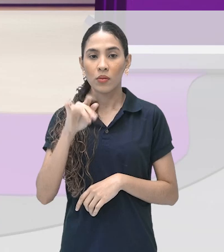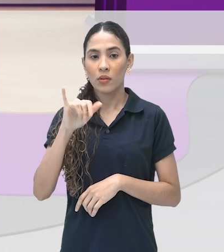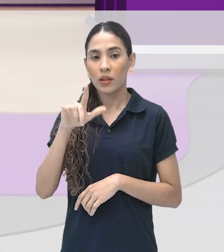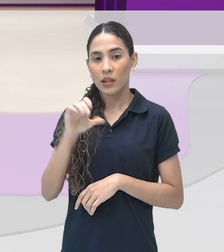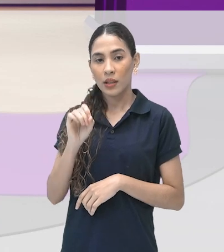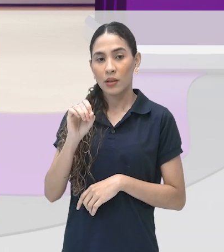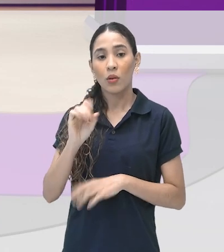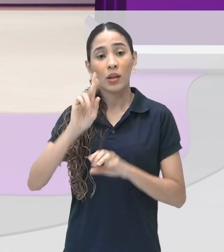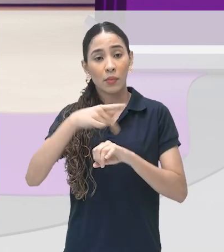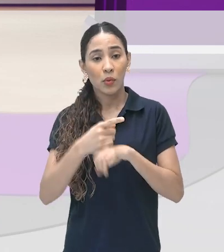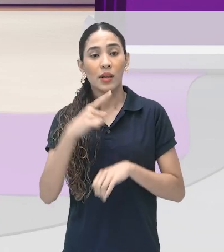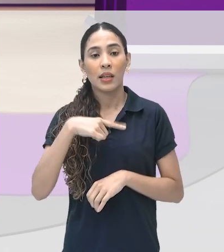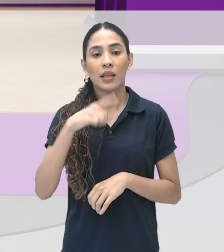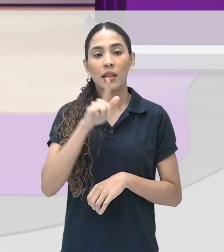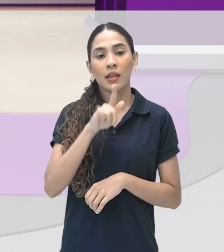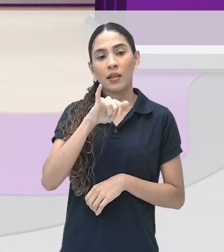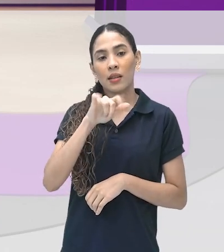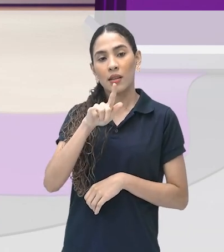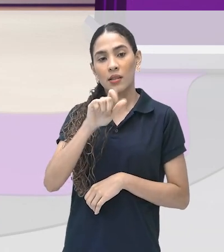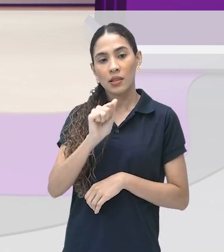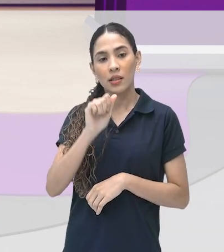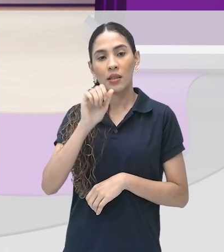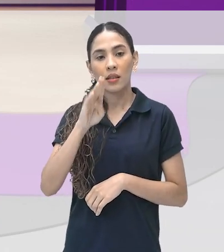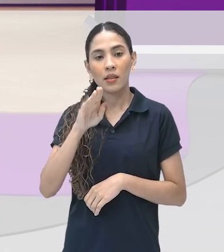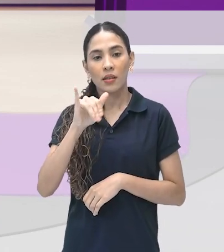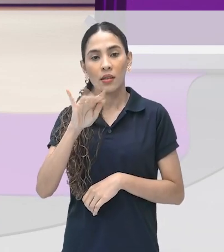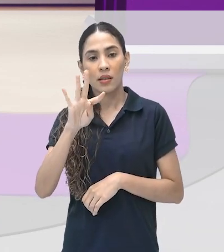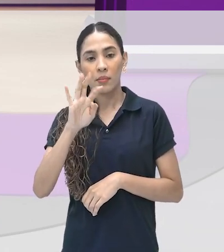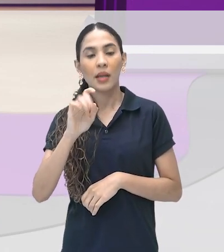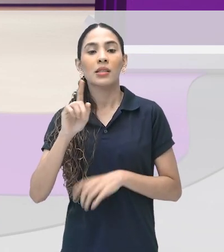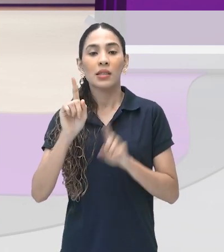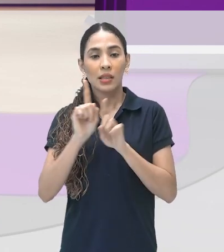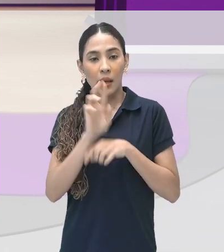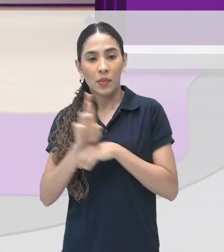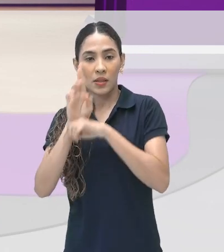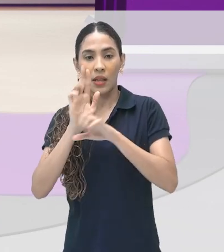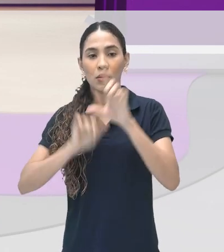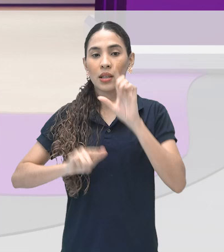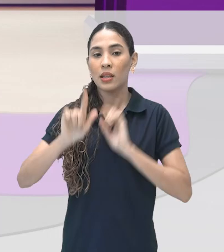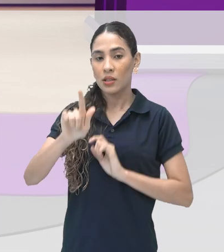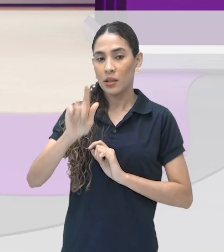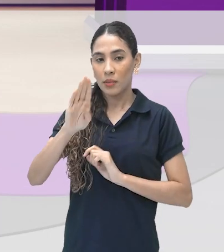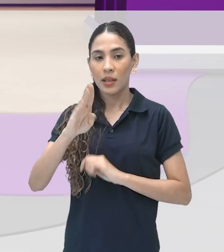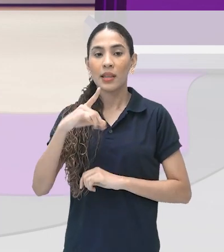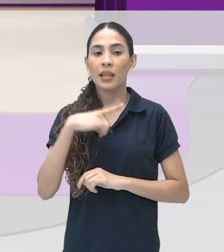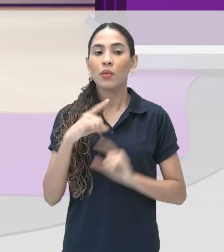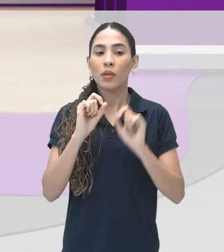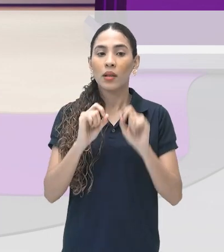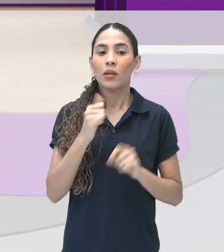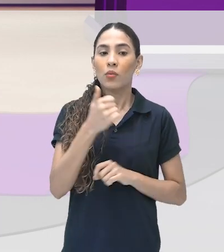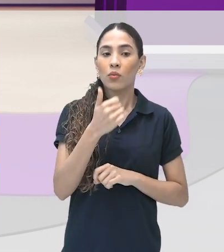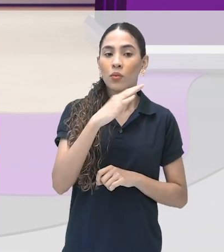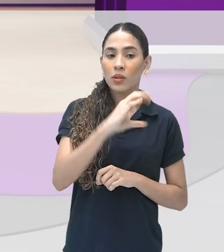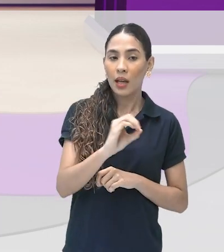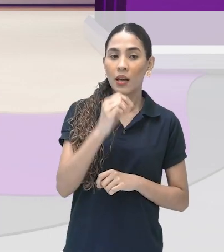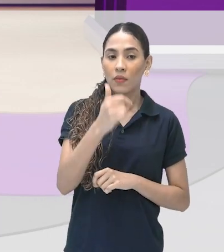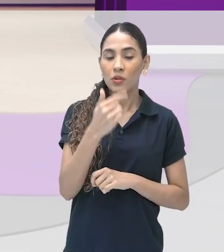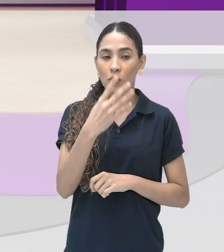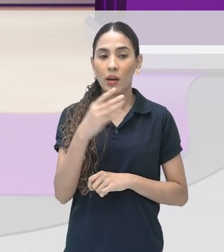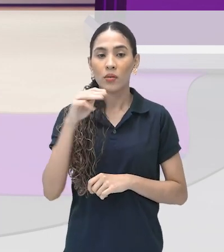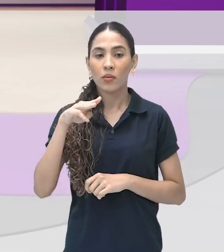nós temos aqui os gigabytes, que é representado por GB, e em 1 gigabyte nós temos